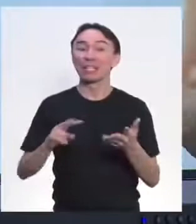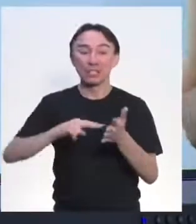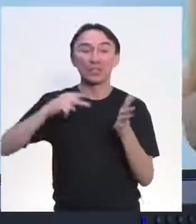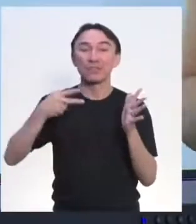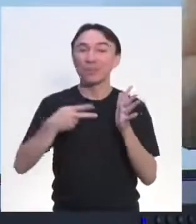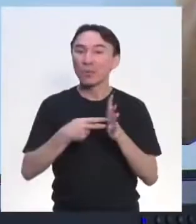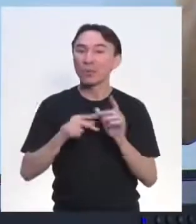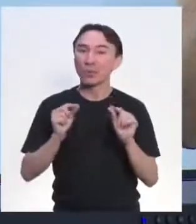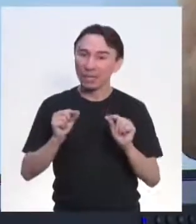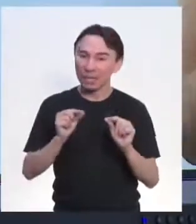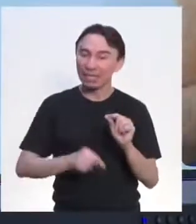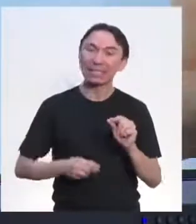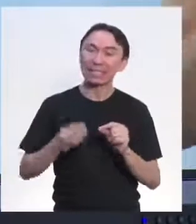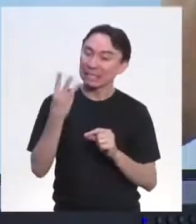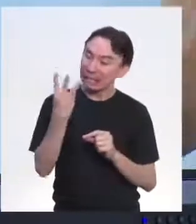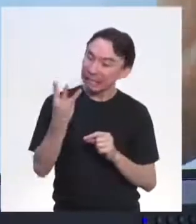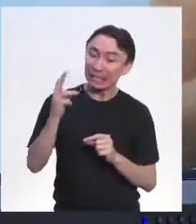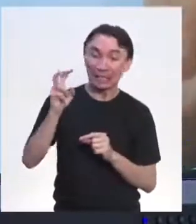que existem